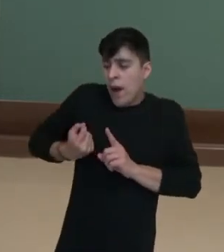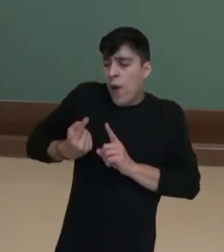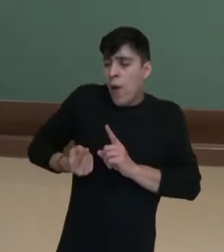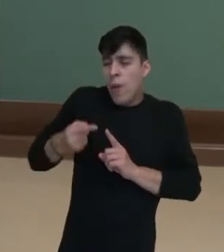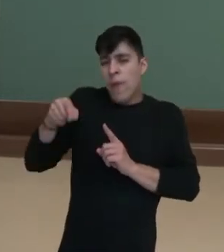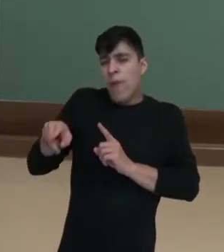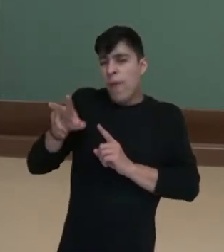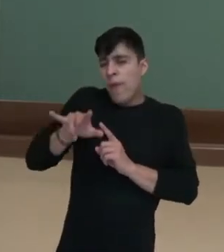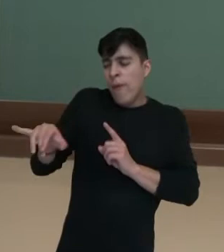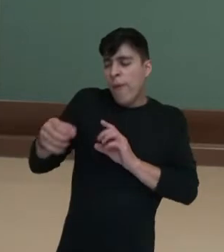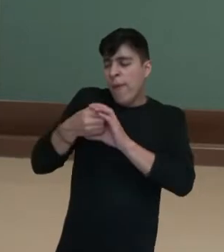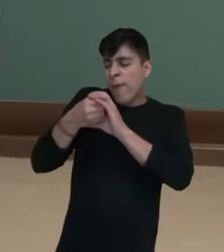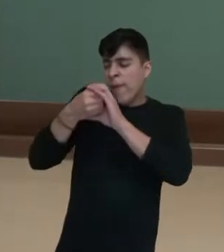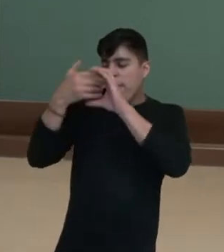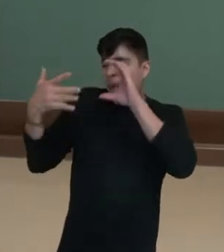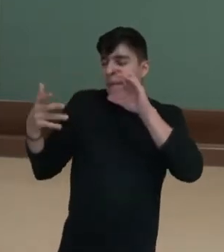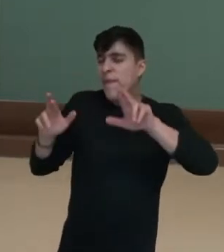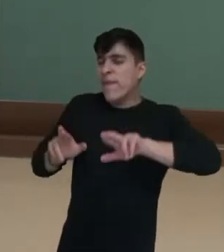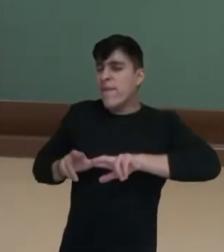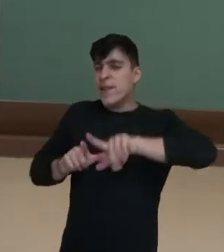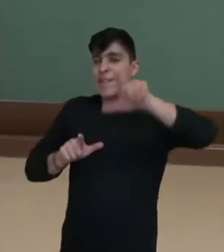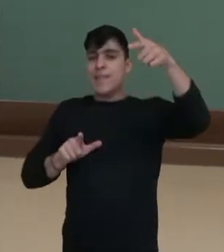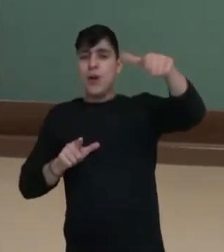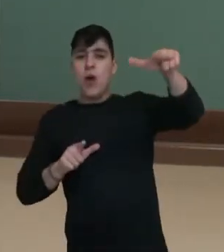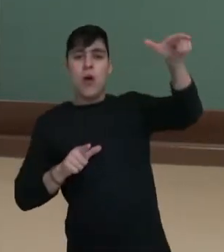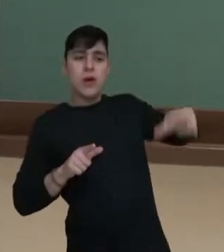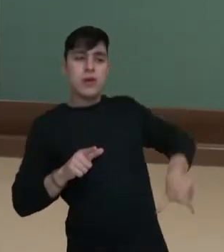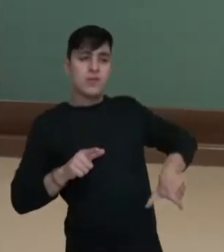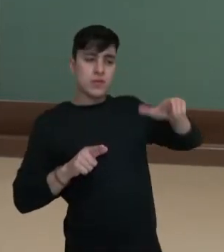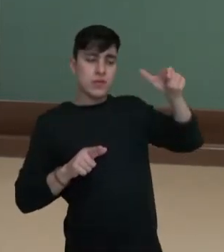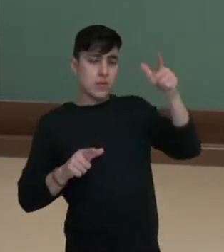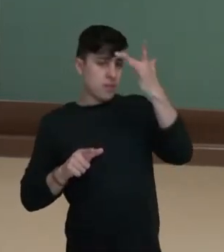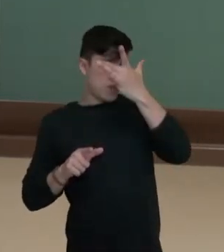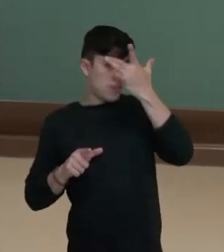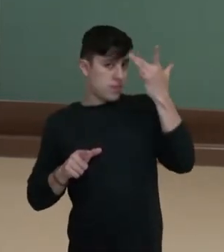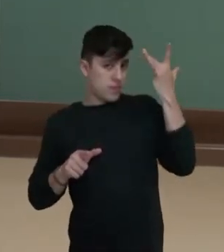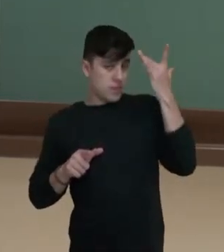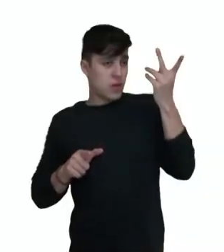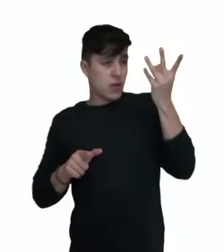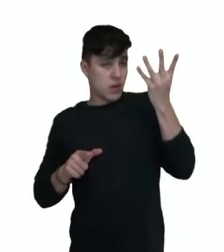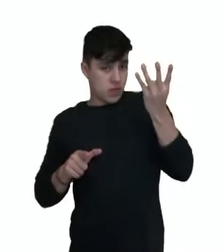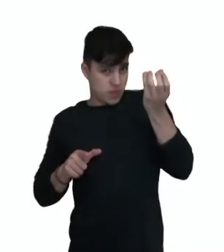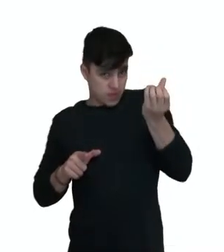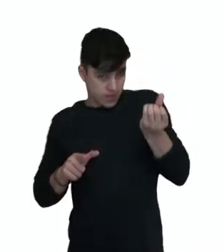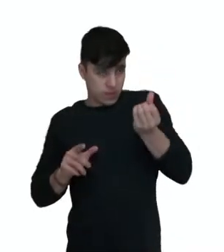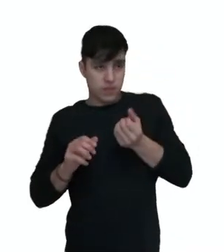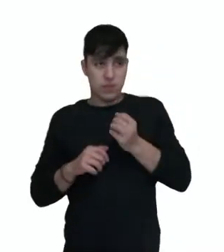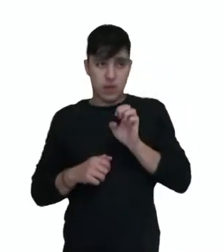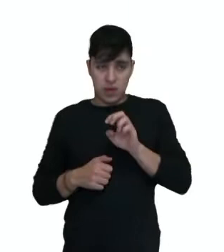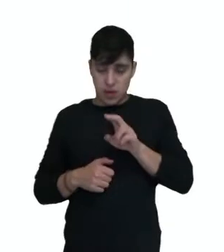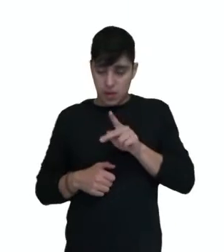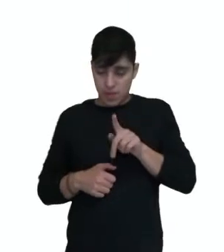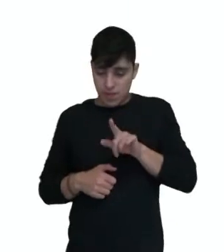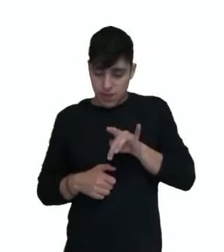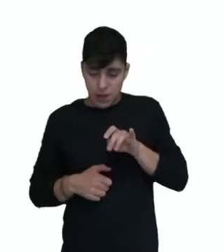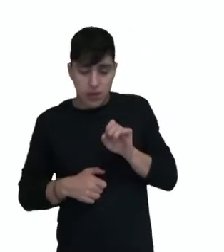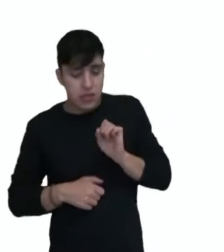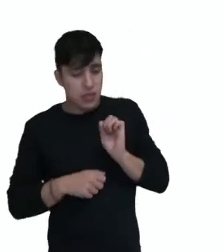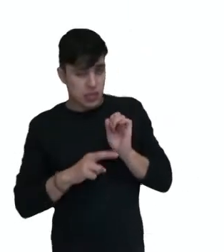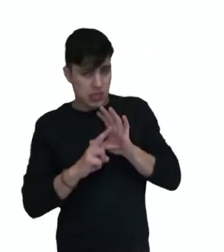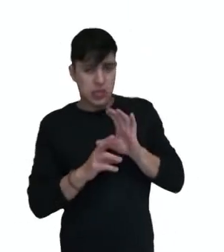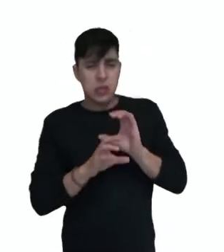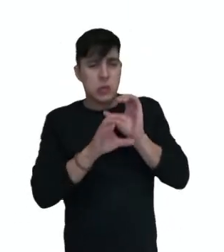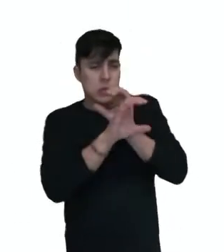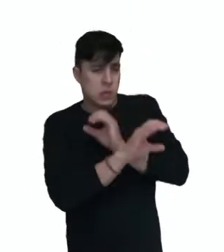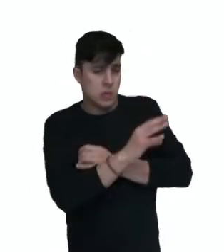ter características diferentes dos outros indivíduos. Então, olha, euploides é quando eu tenho o número completo, então